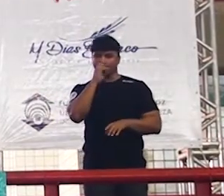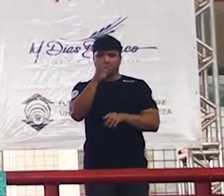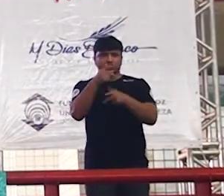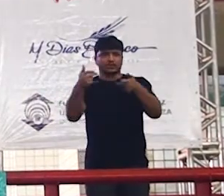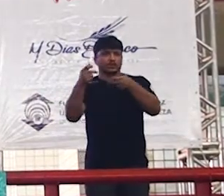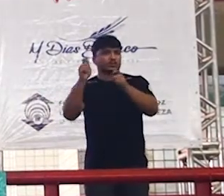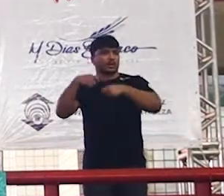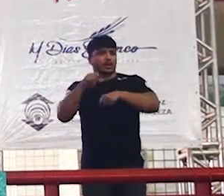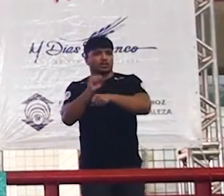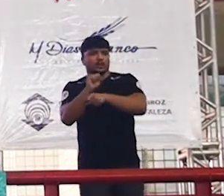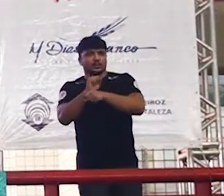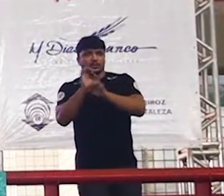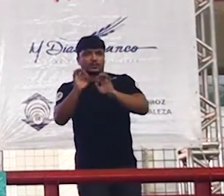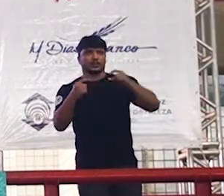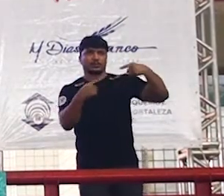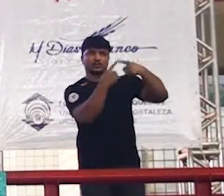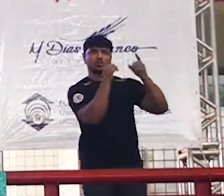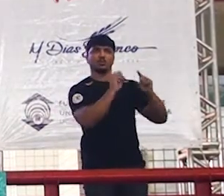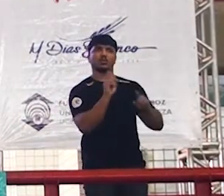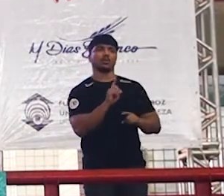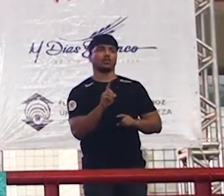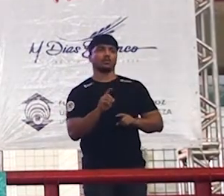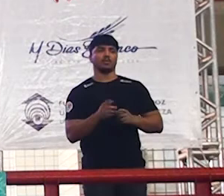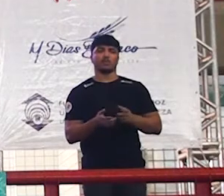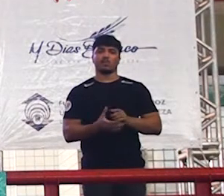Ele confirma o título ou não?